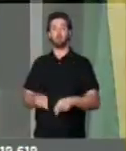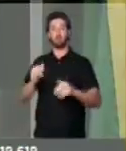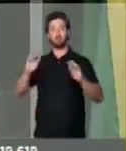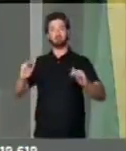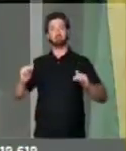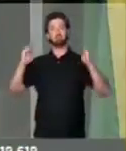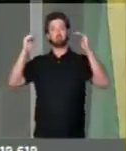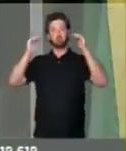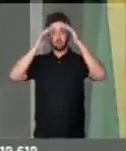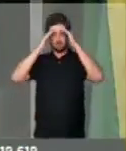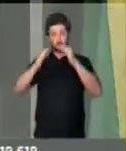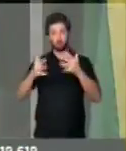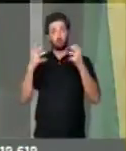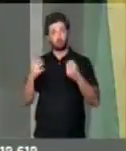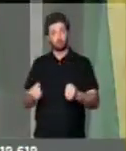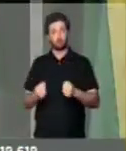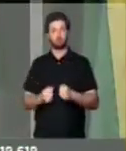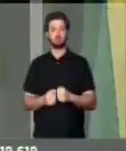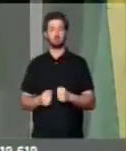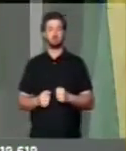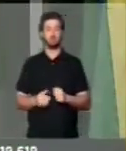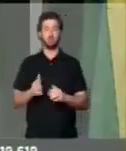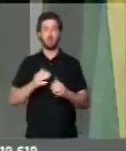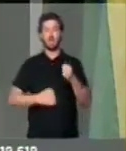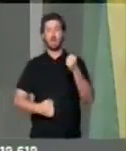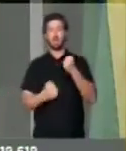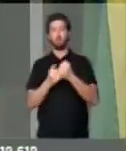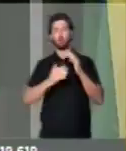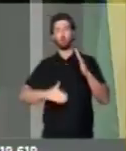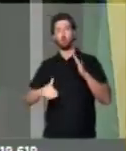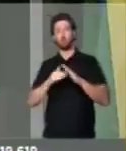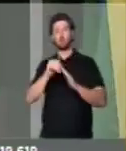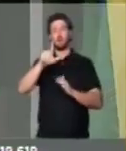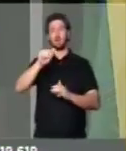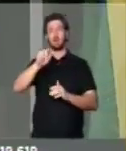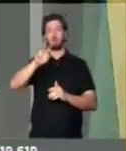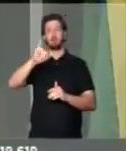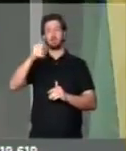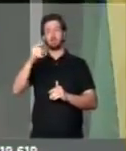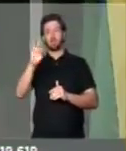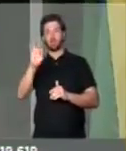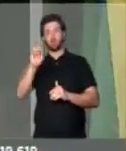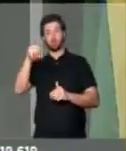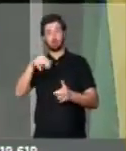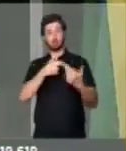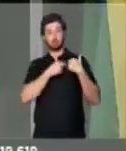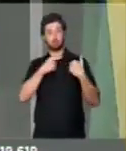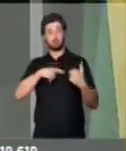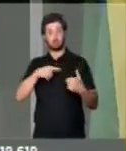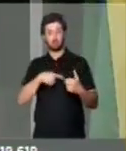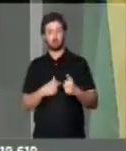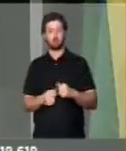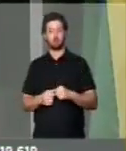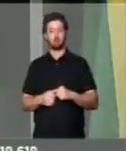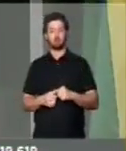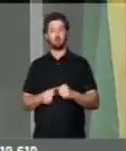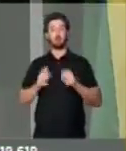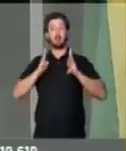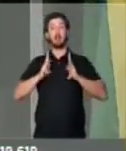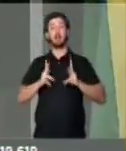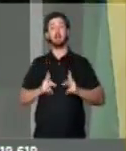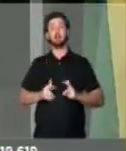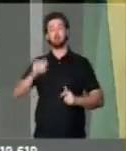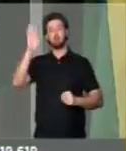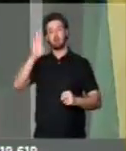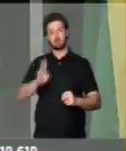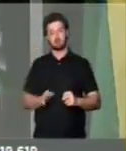austeridade, que é respeito, e dar todo o apoio para a Operação Lava Jato, que são responsáveis e que estão passando o Brasil